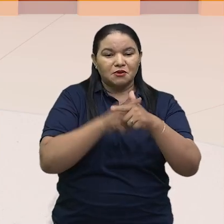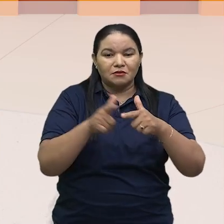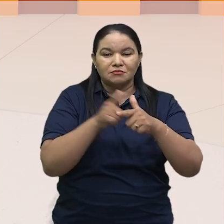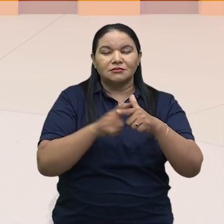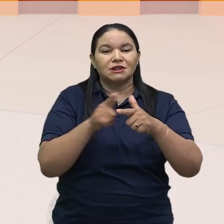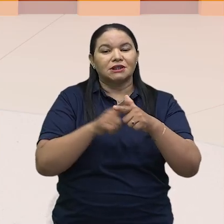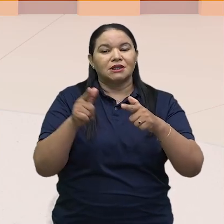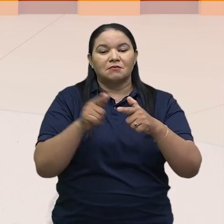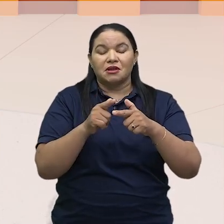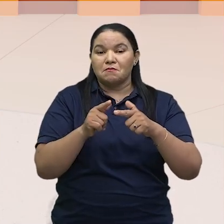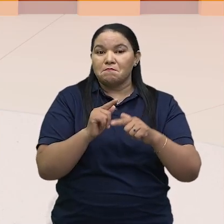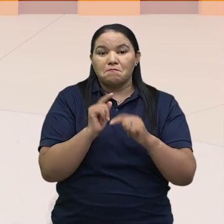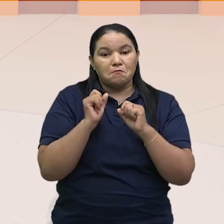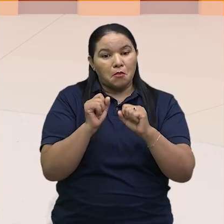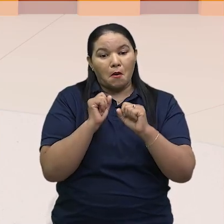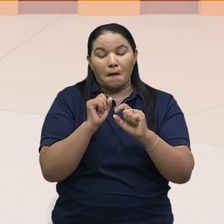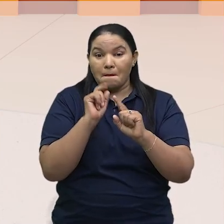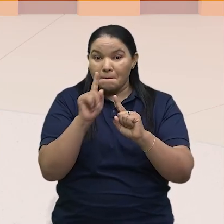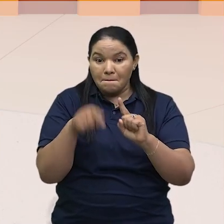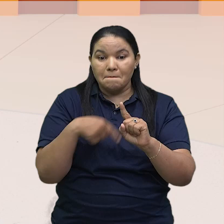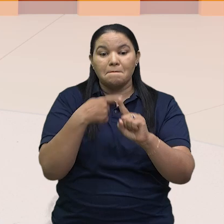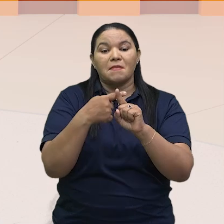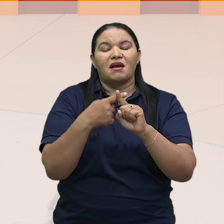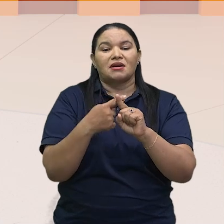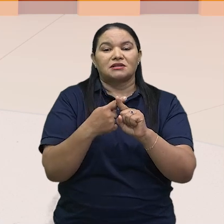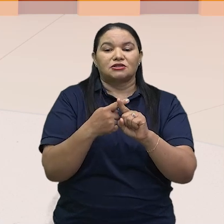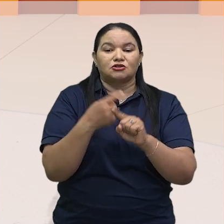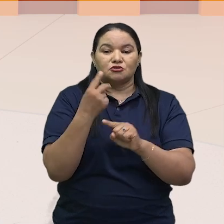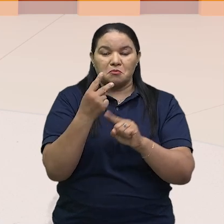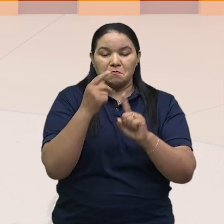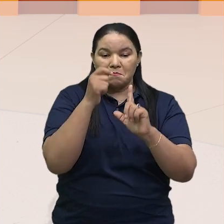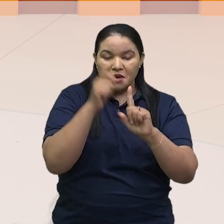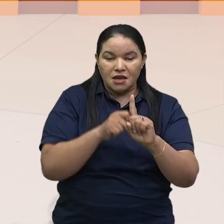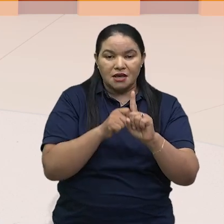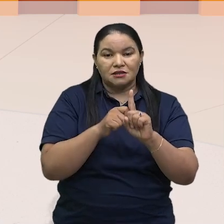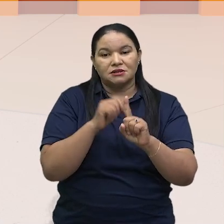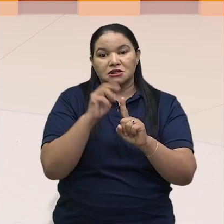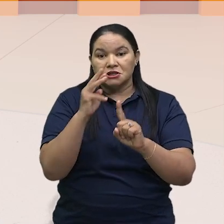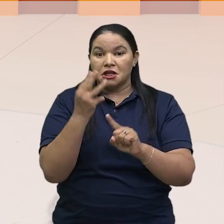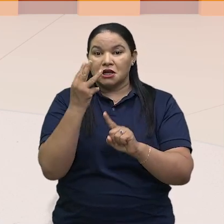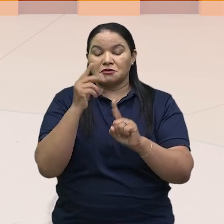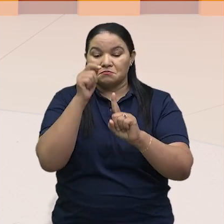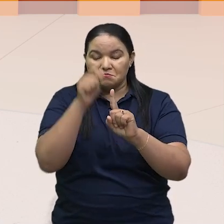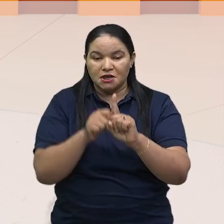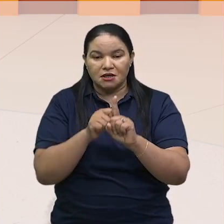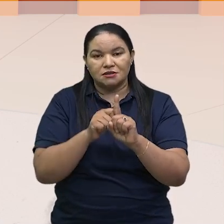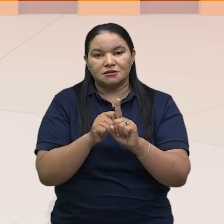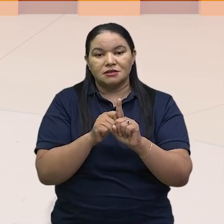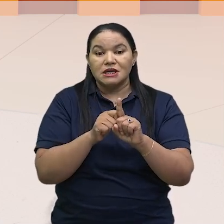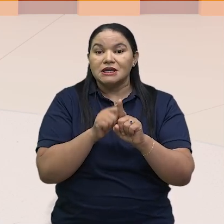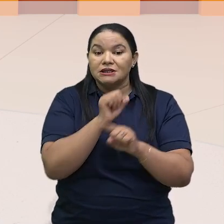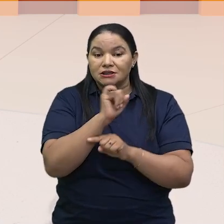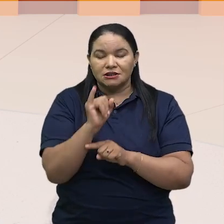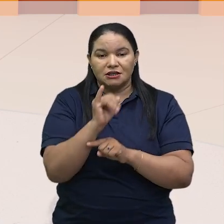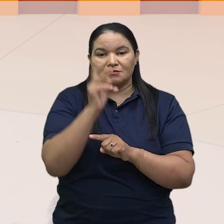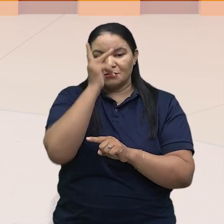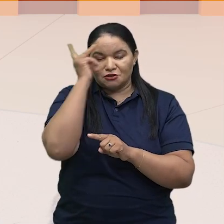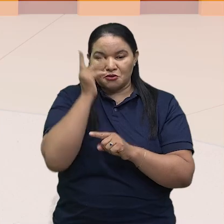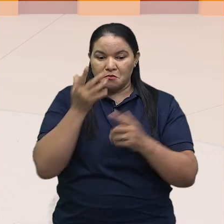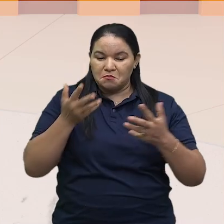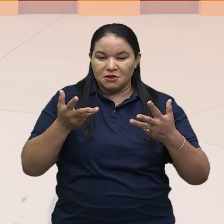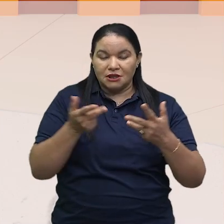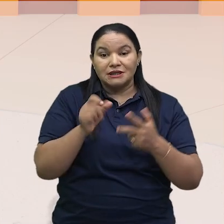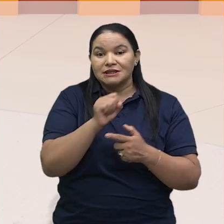44 dias, tá? 2 meses até, 3 meses até. Isso quando os navegadores, né,